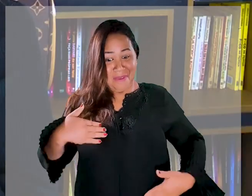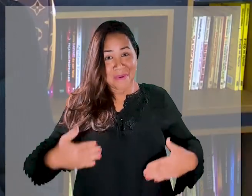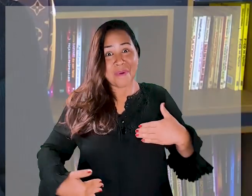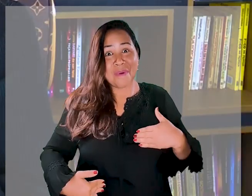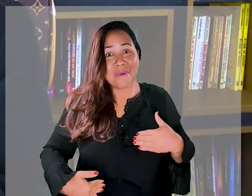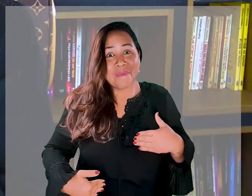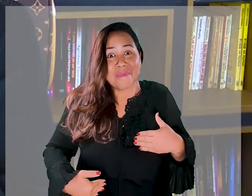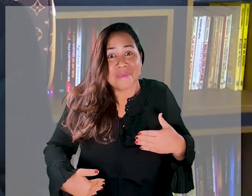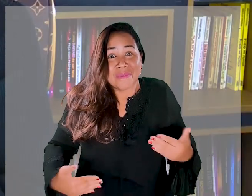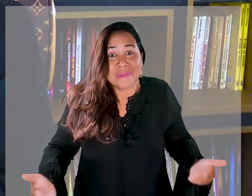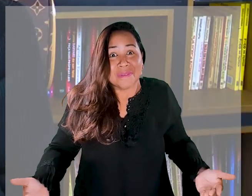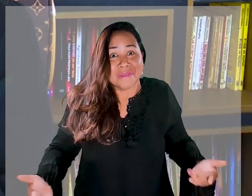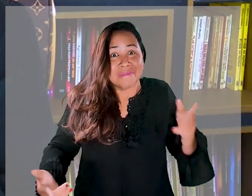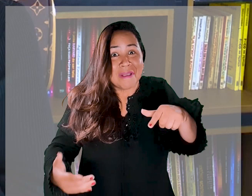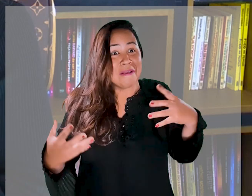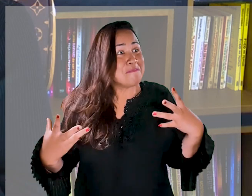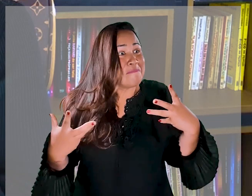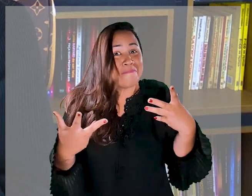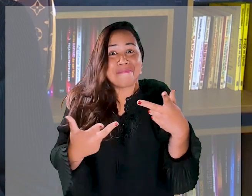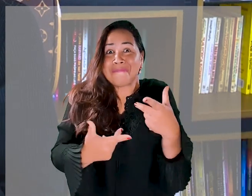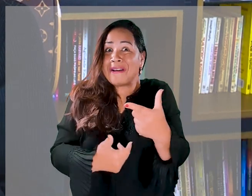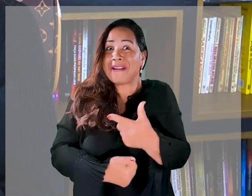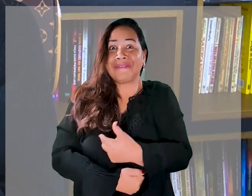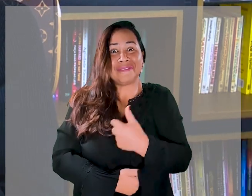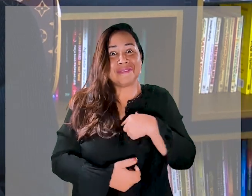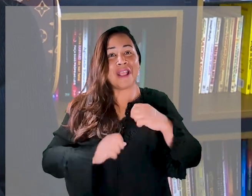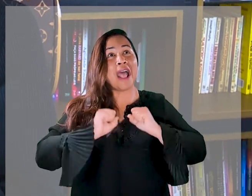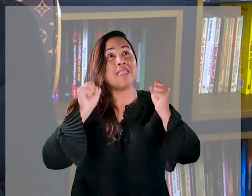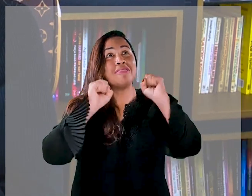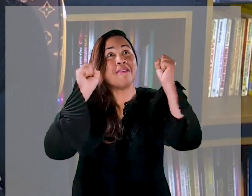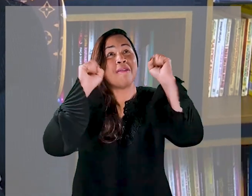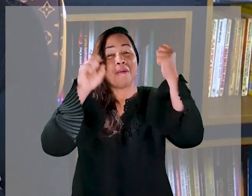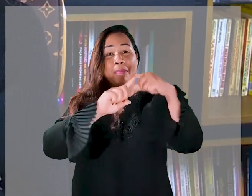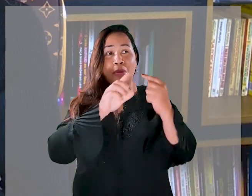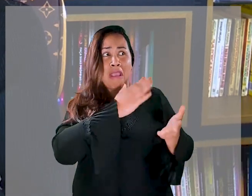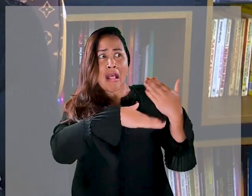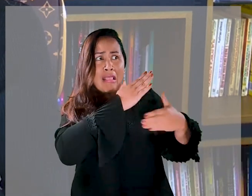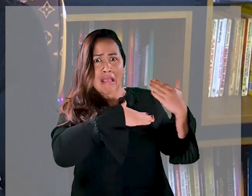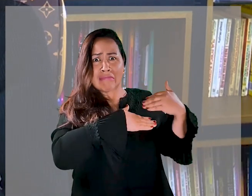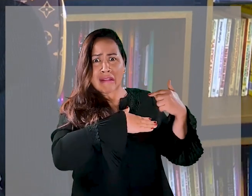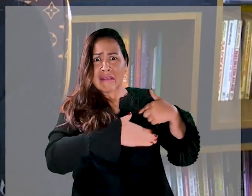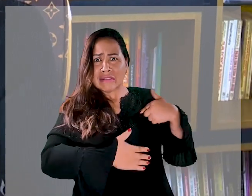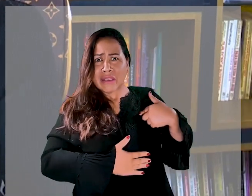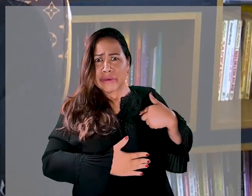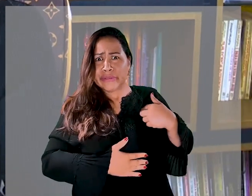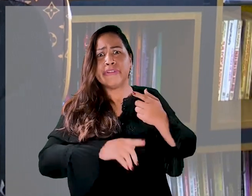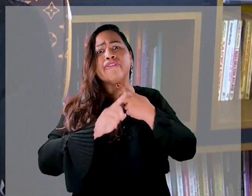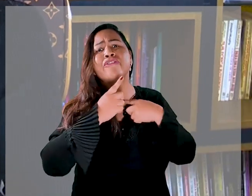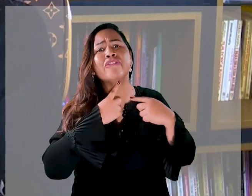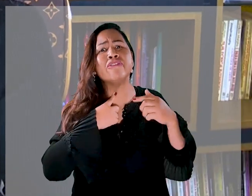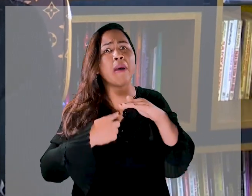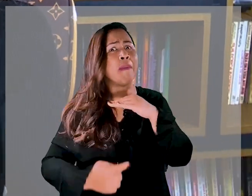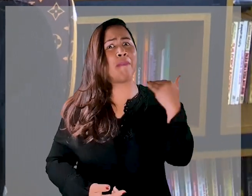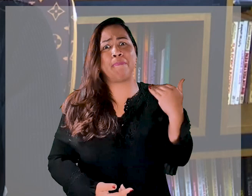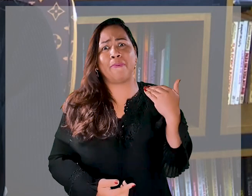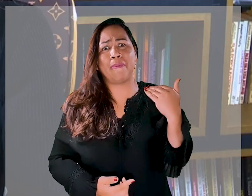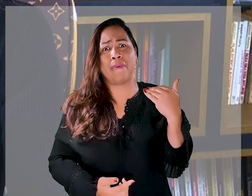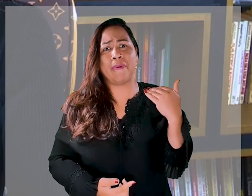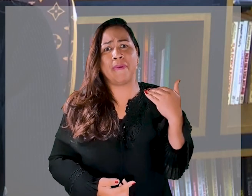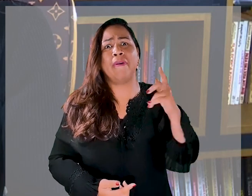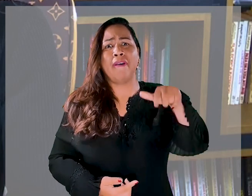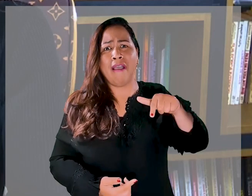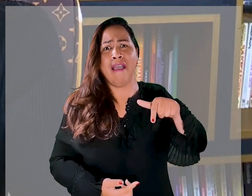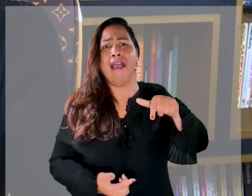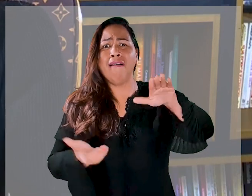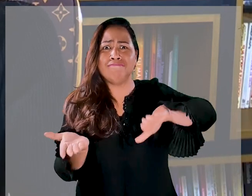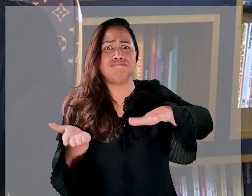uma vez que eu passei por um processo de depressão suicida, automutilação, vergonha de quem eu sou, vergonha do